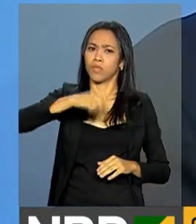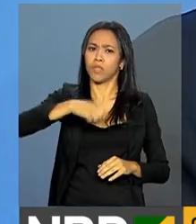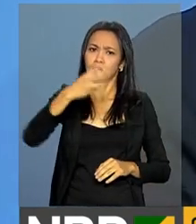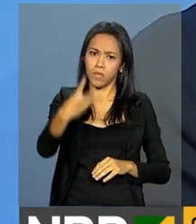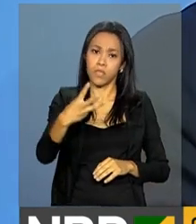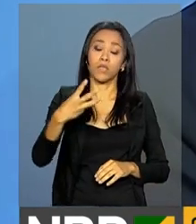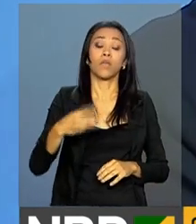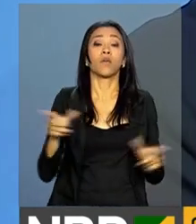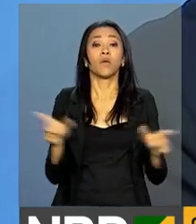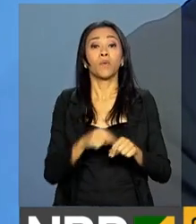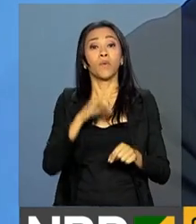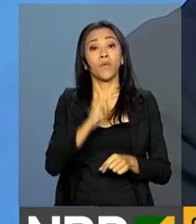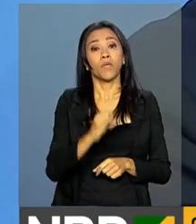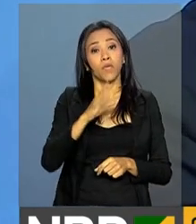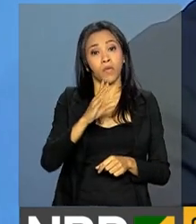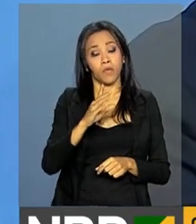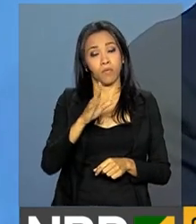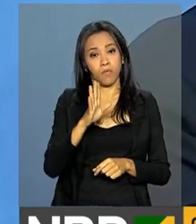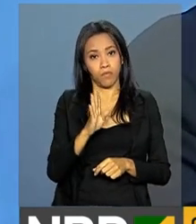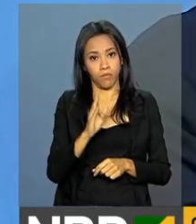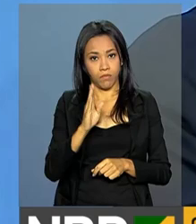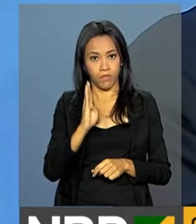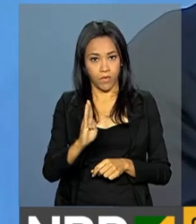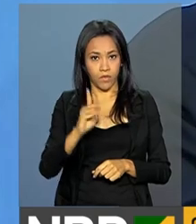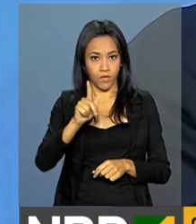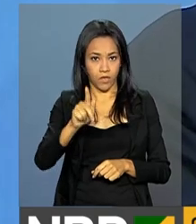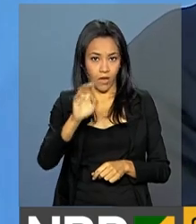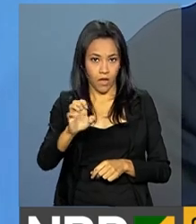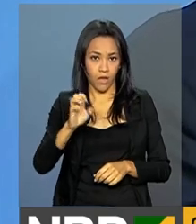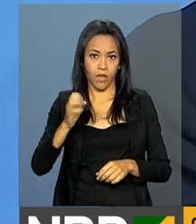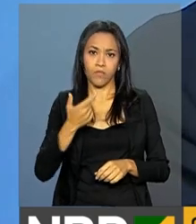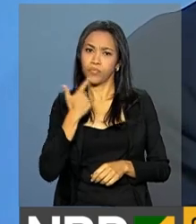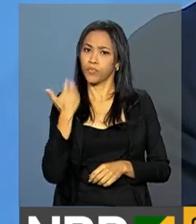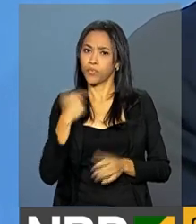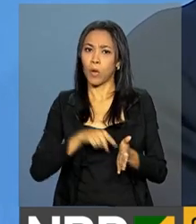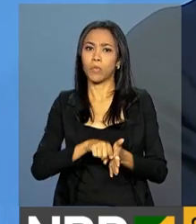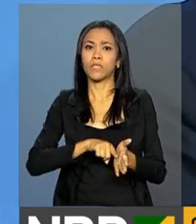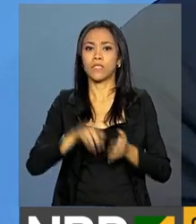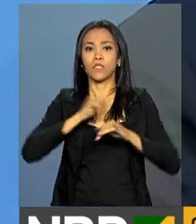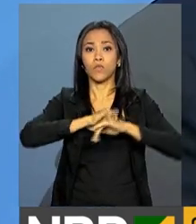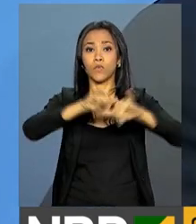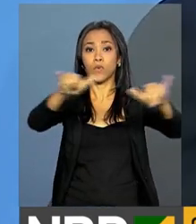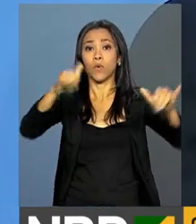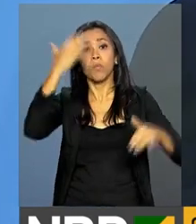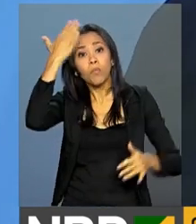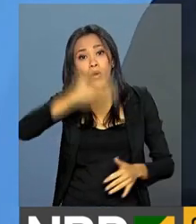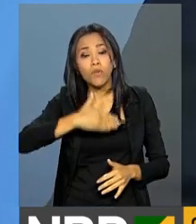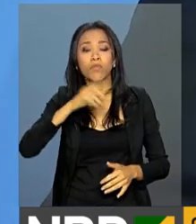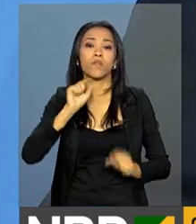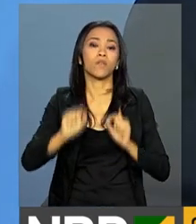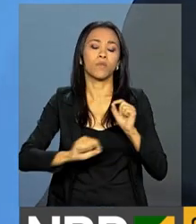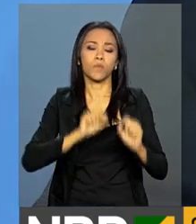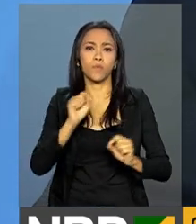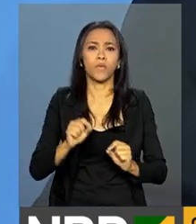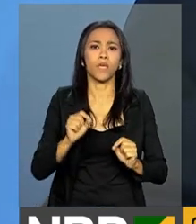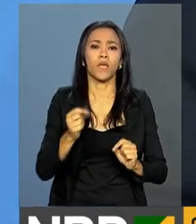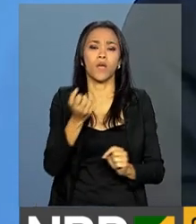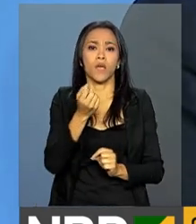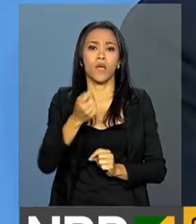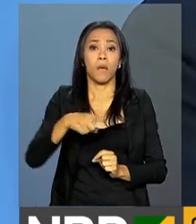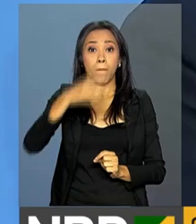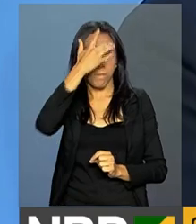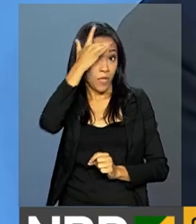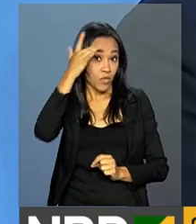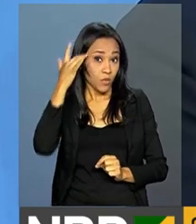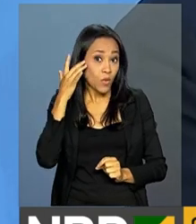lançou a pesquisa dois dias atrás, os senhores devem ter visto, demonstrando que o número de ocupações, não